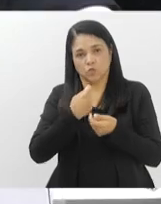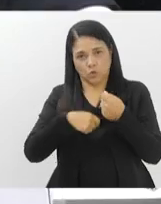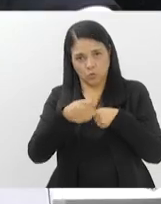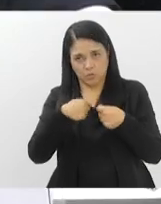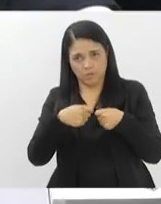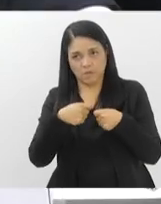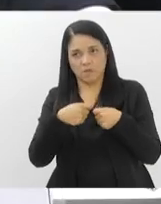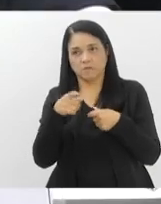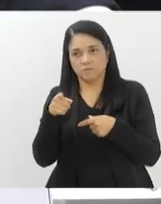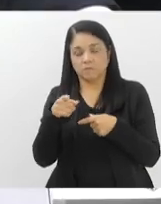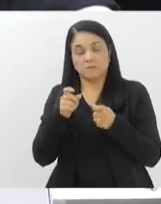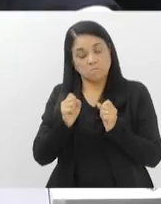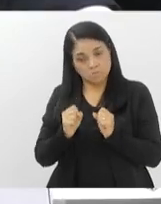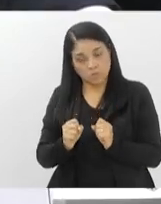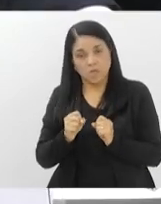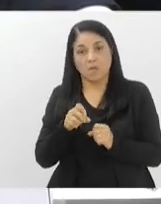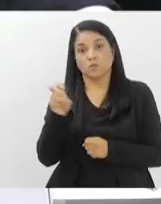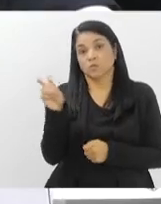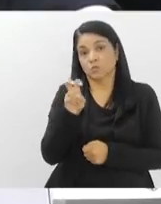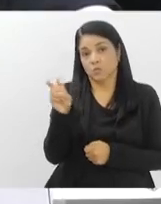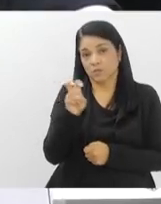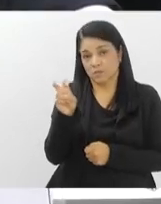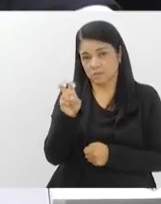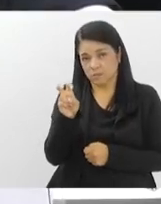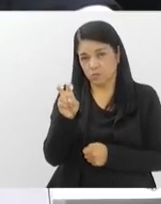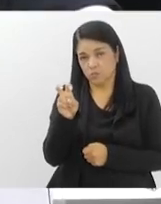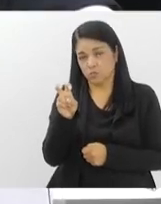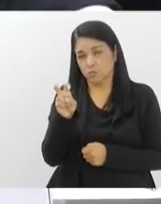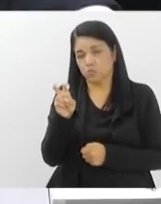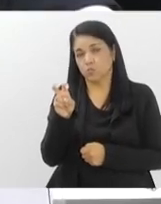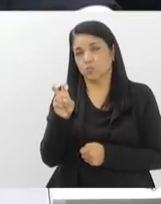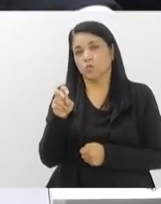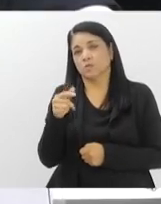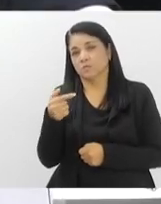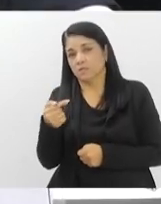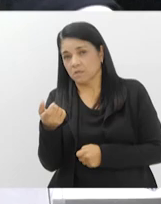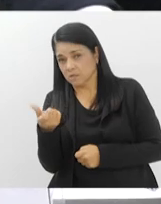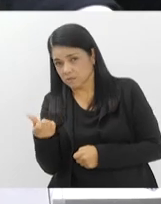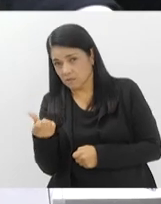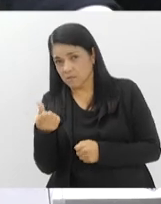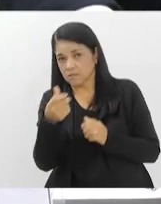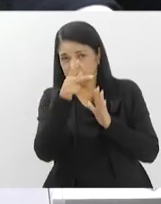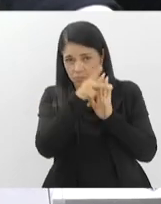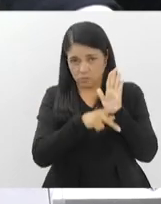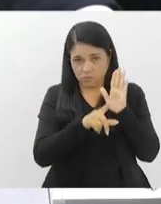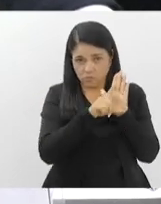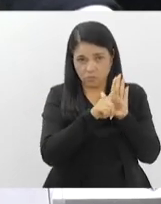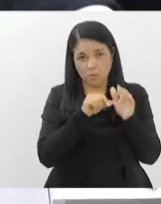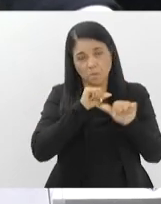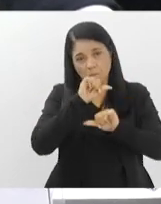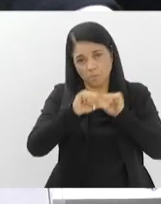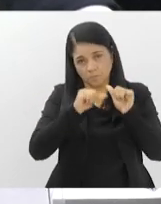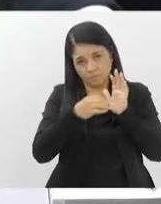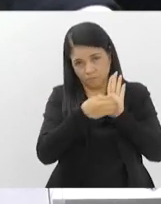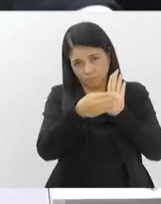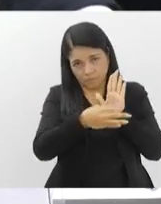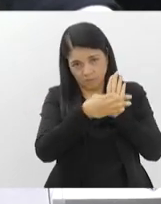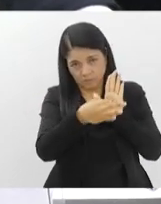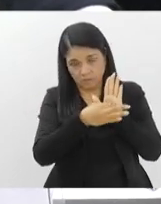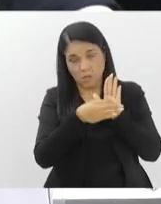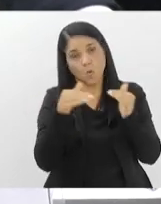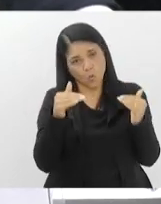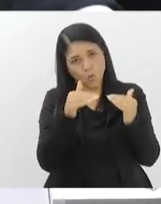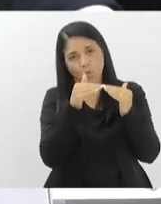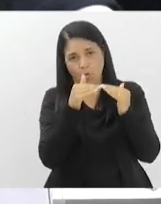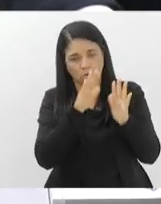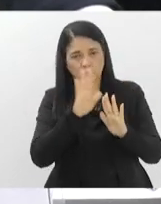Vossa Excelência puder, o 55, que já saiu da semana passada, 76, eu não ia pedir modificação de parecer, eu concordo, mas é